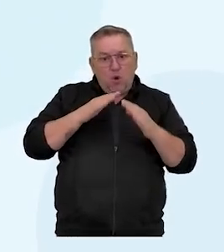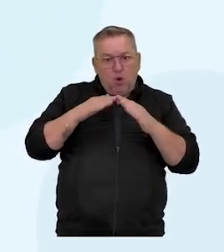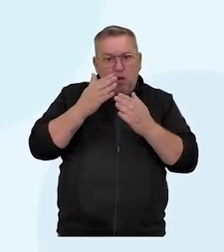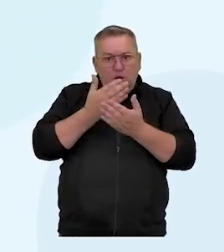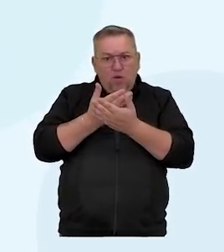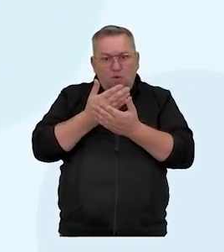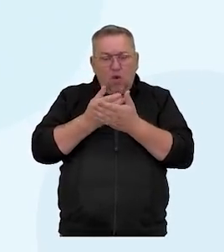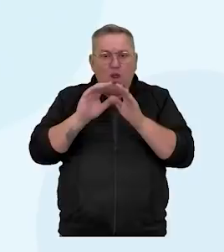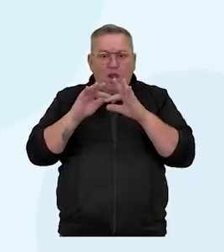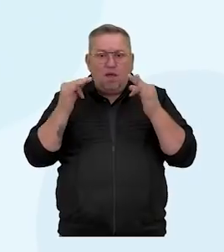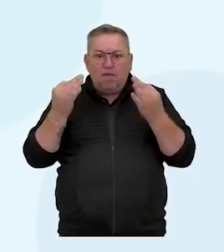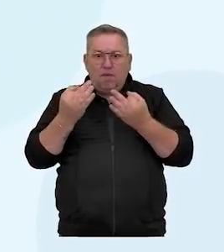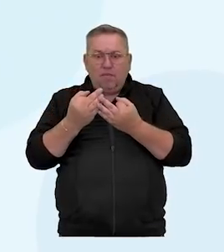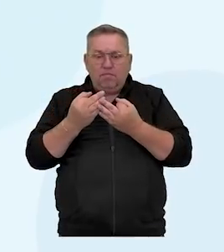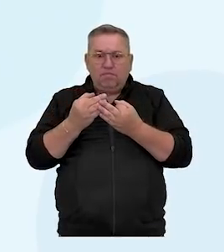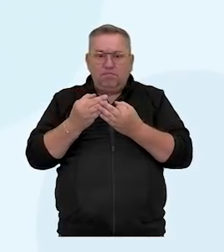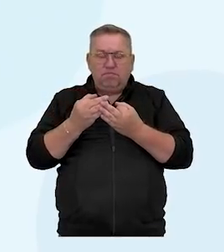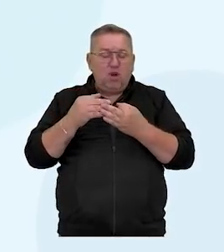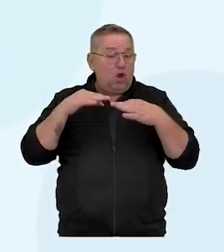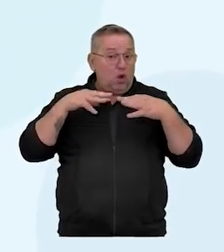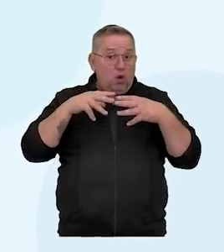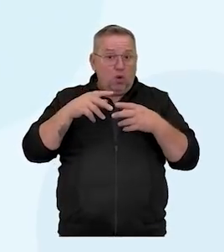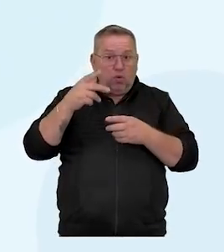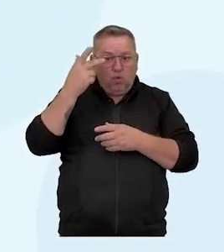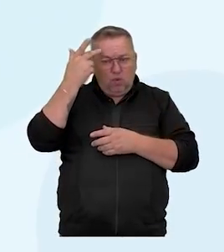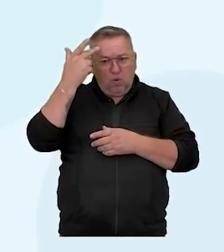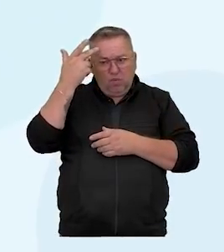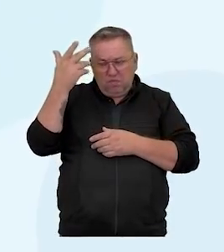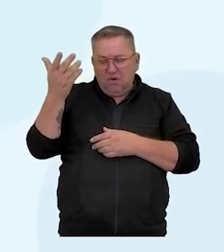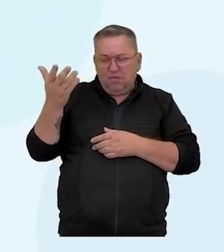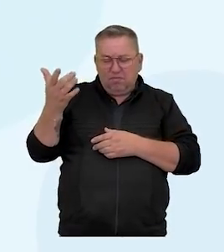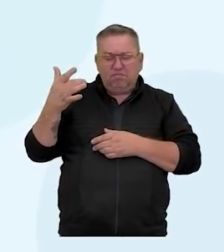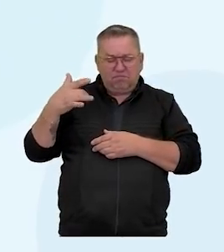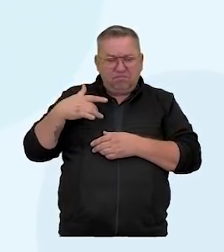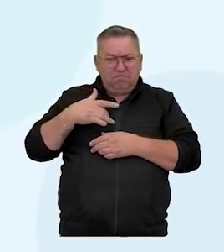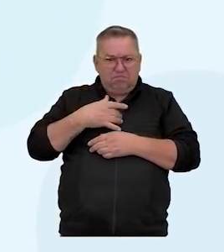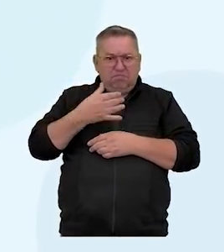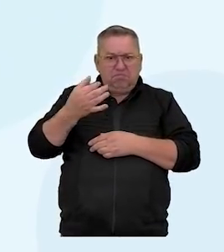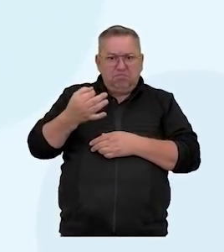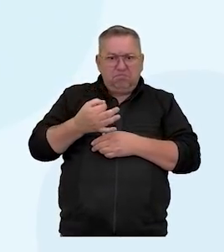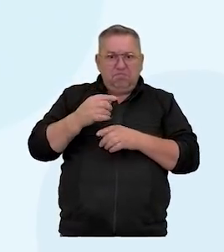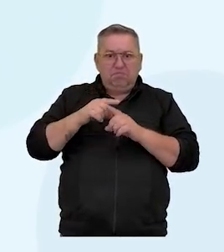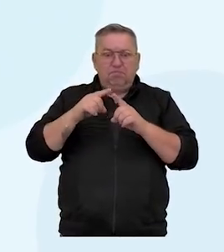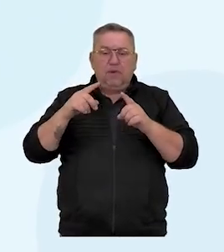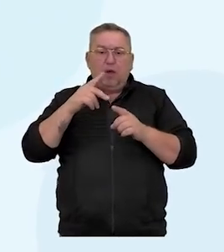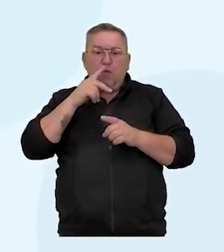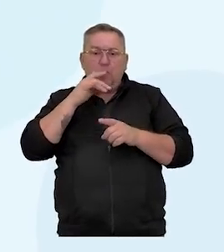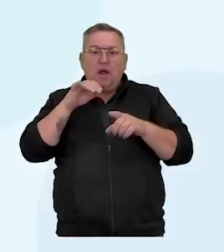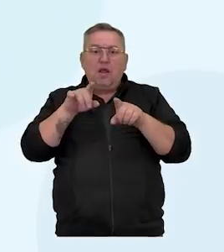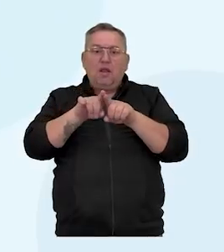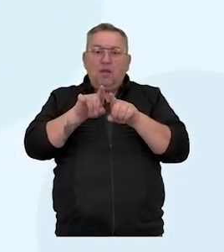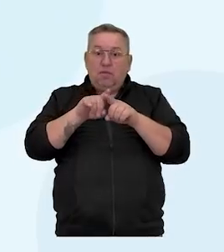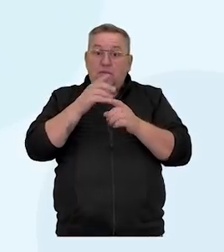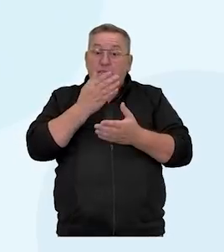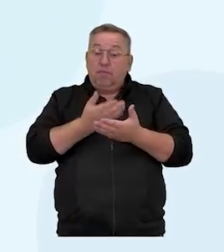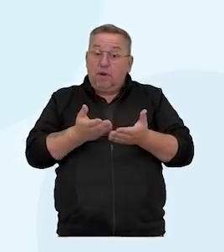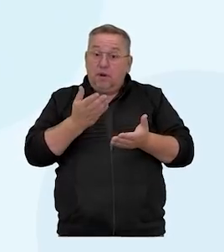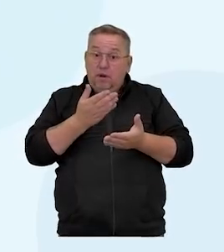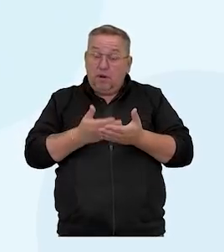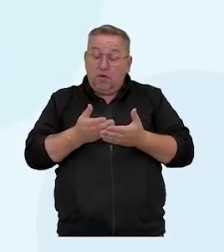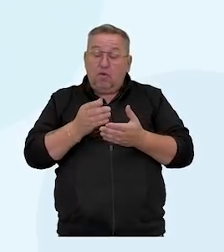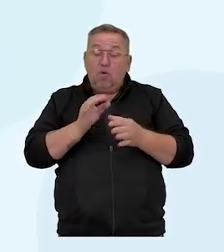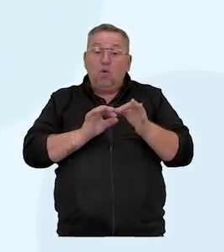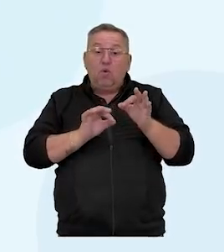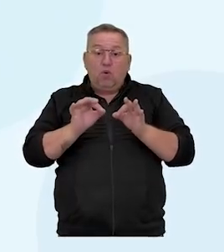familiares. Até aí, tudo muito, né, esperado e saudável. Mas os pais também perdem um pouco do